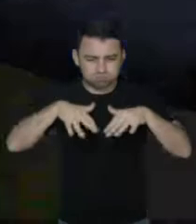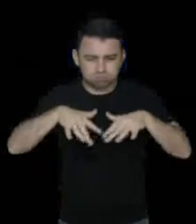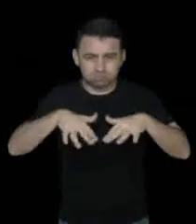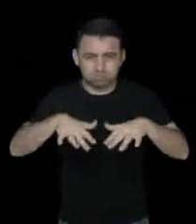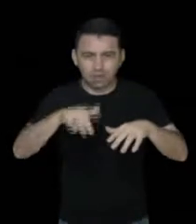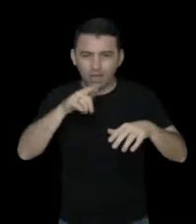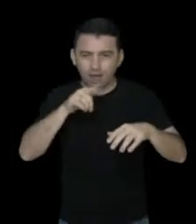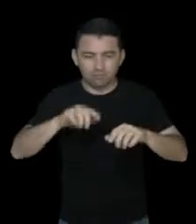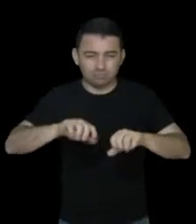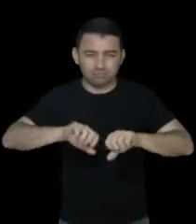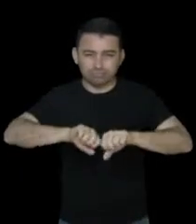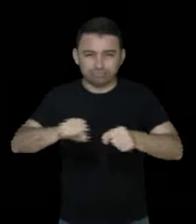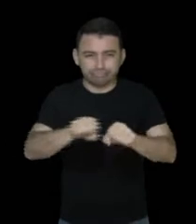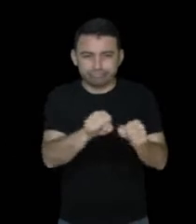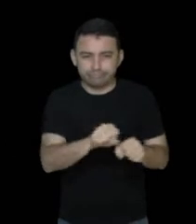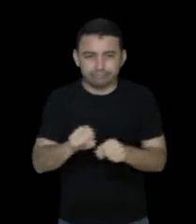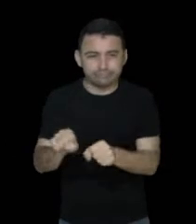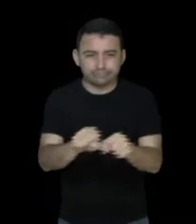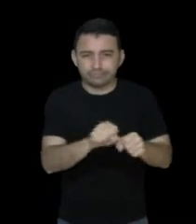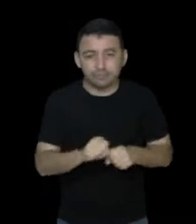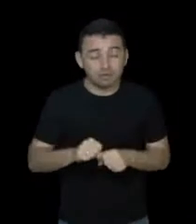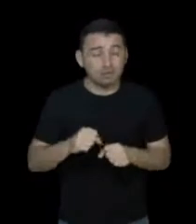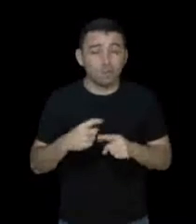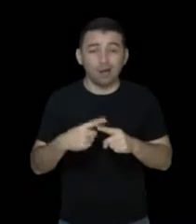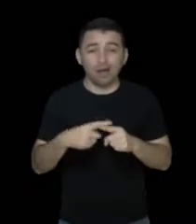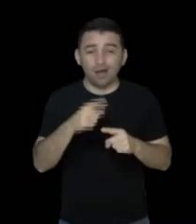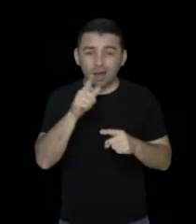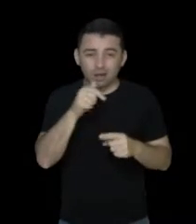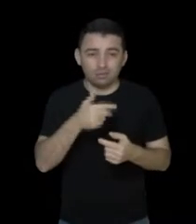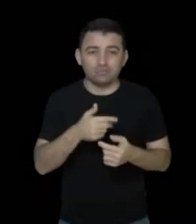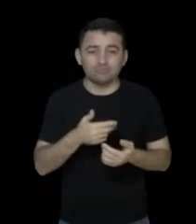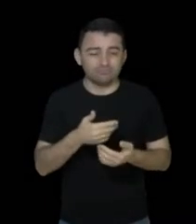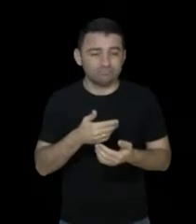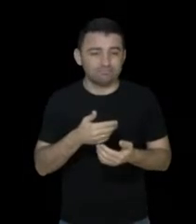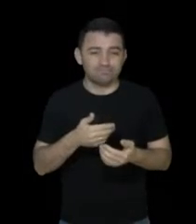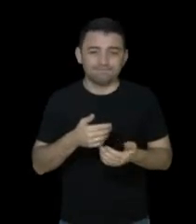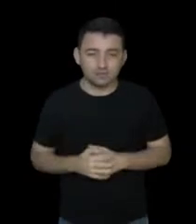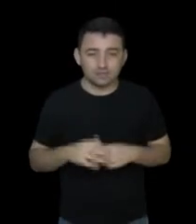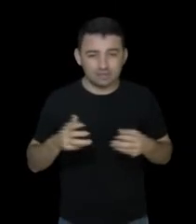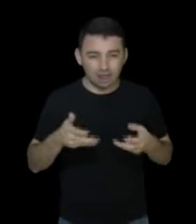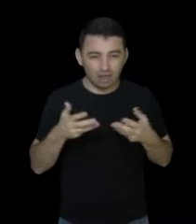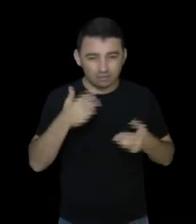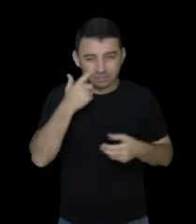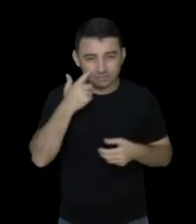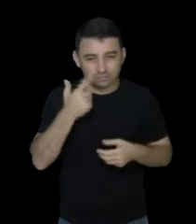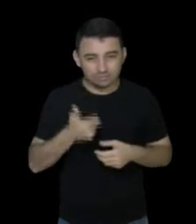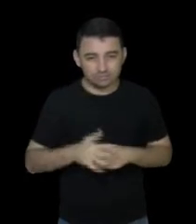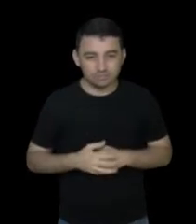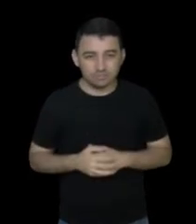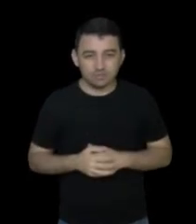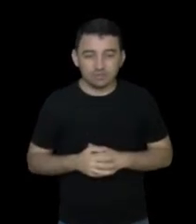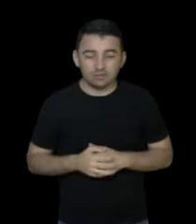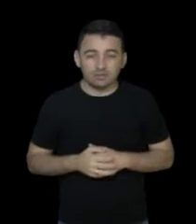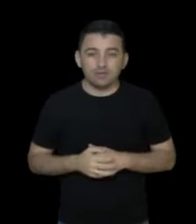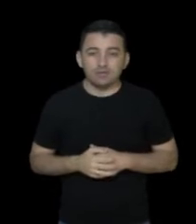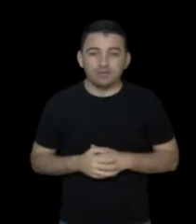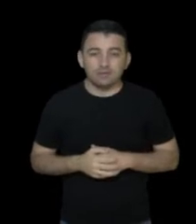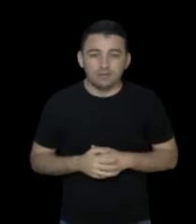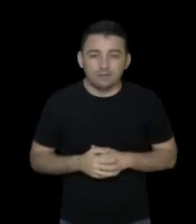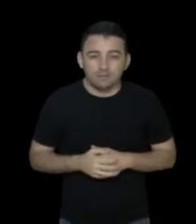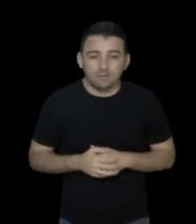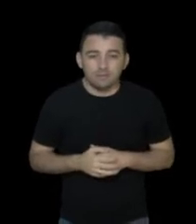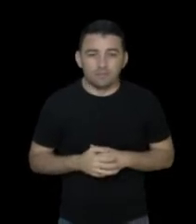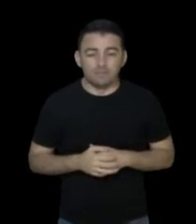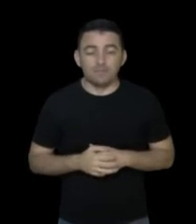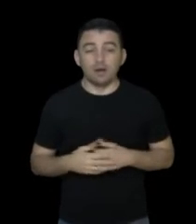de milho depois que a água passou esse milho não recupera mais esse milho tá perdido agora o que que eu quero trazer para